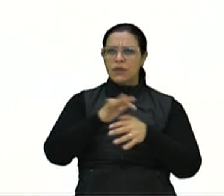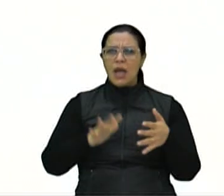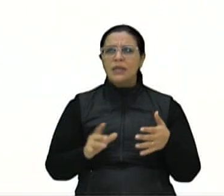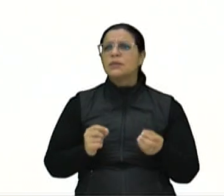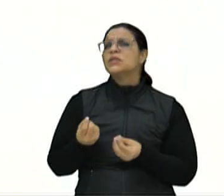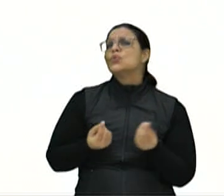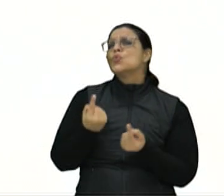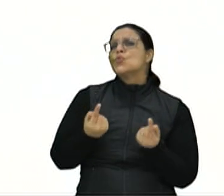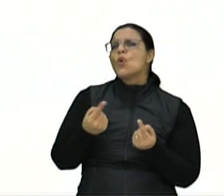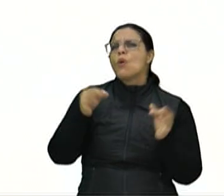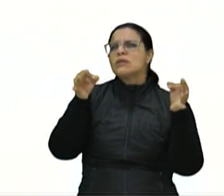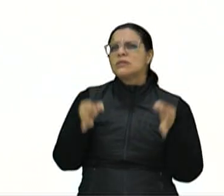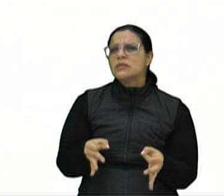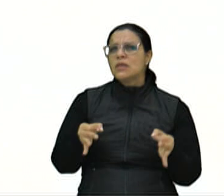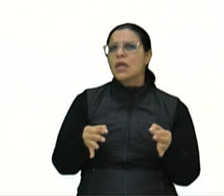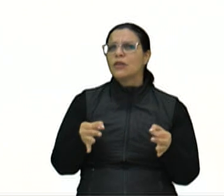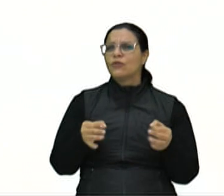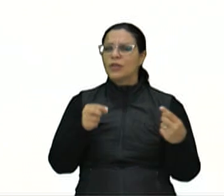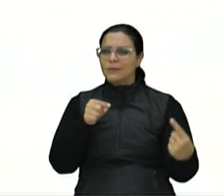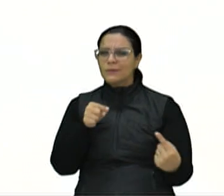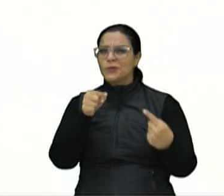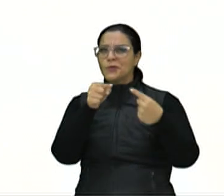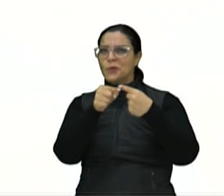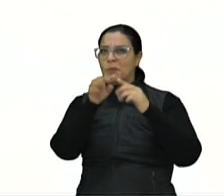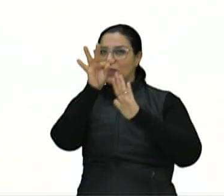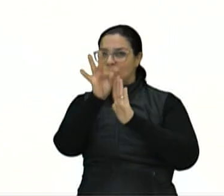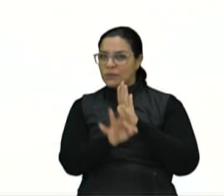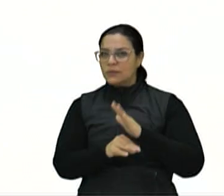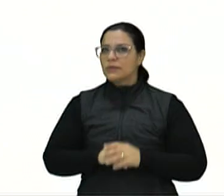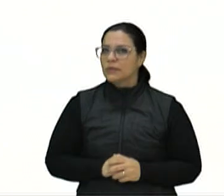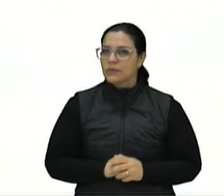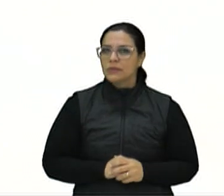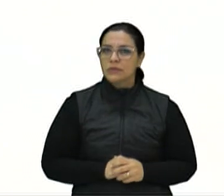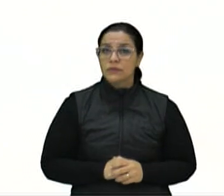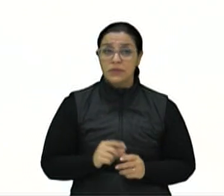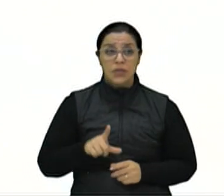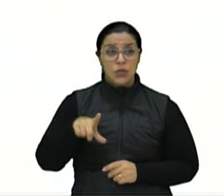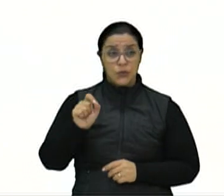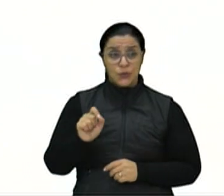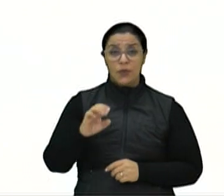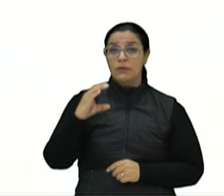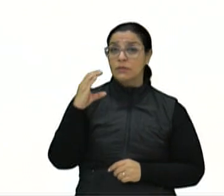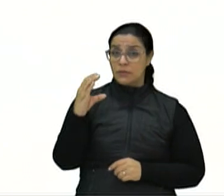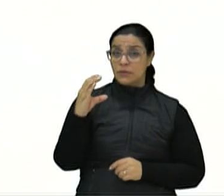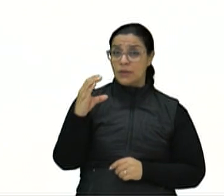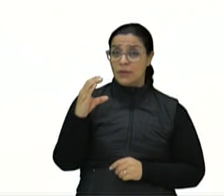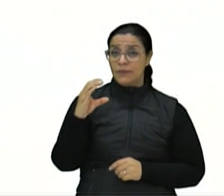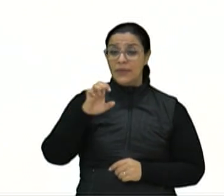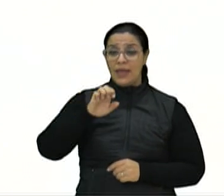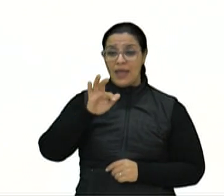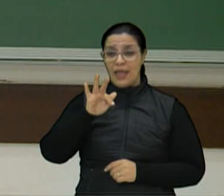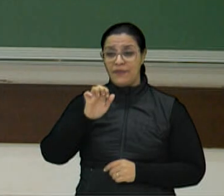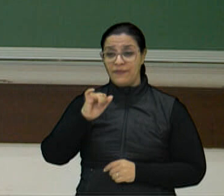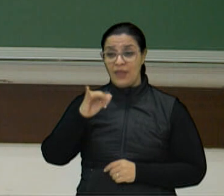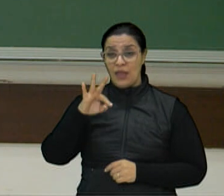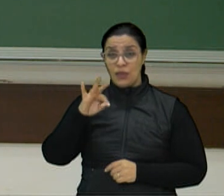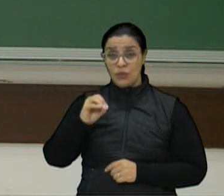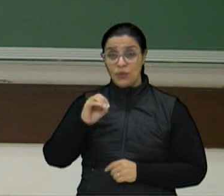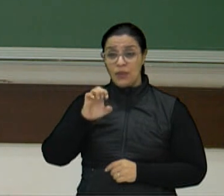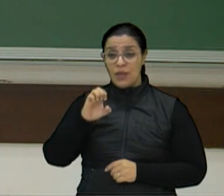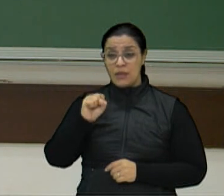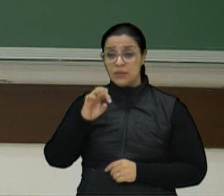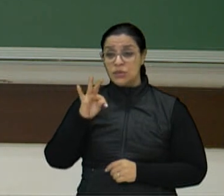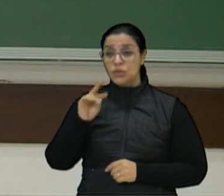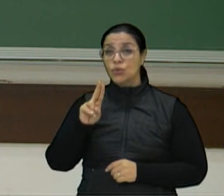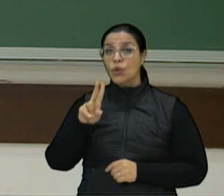qual deles que cabe a este texto? Se você marcou efeito estufa, é isso que a gente está